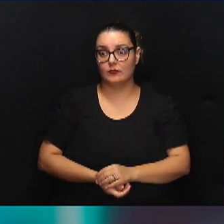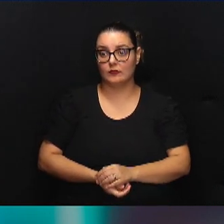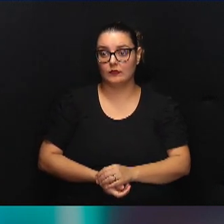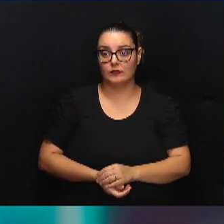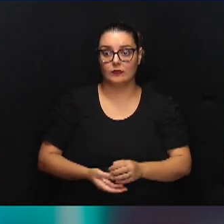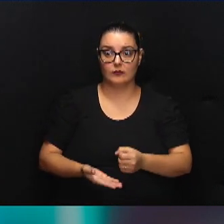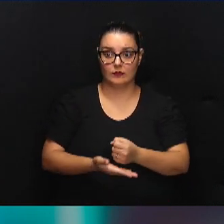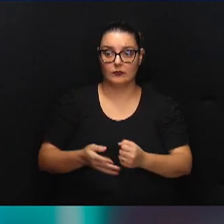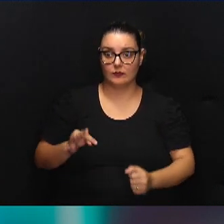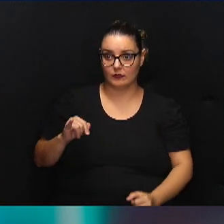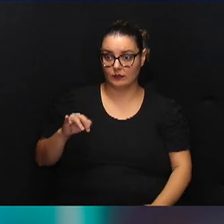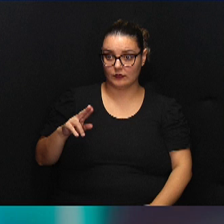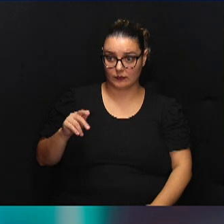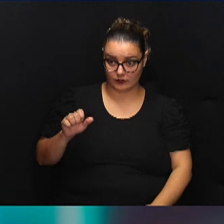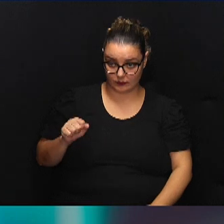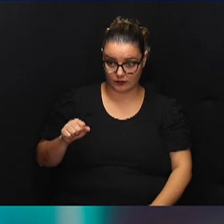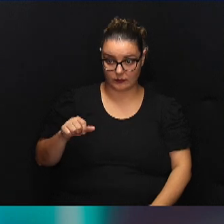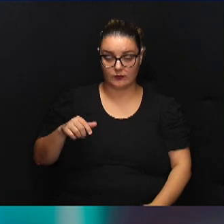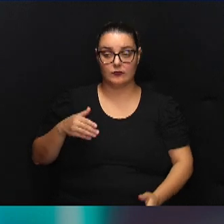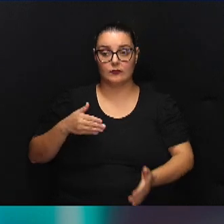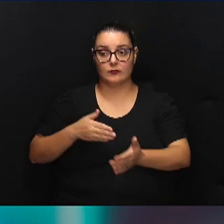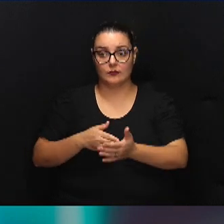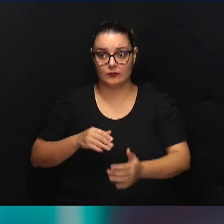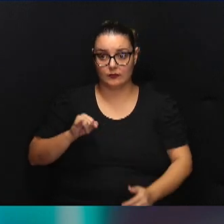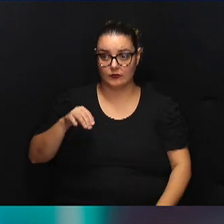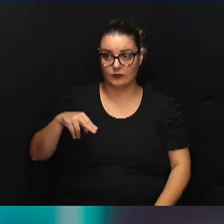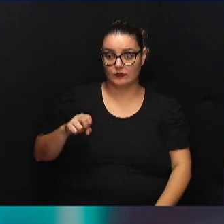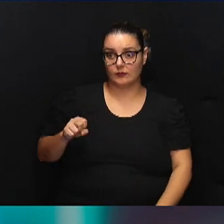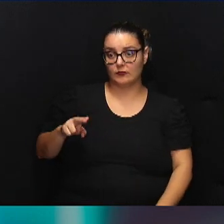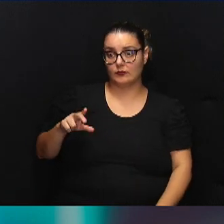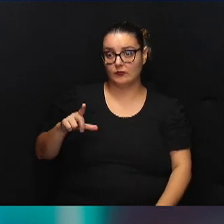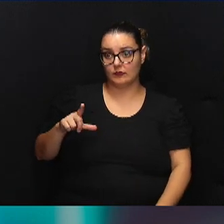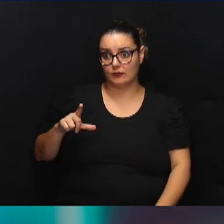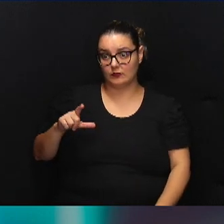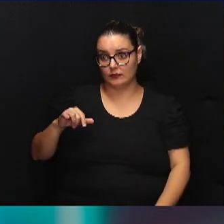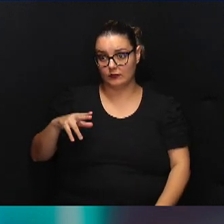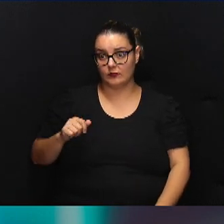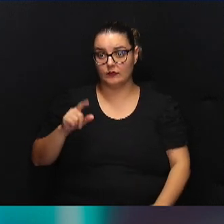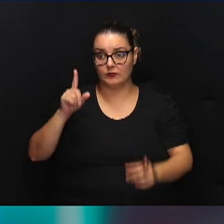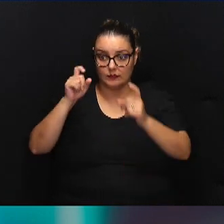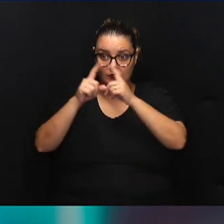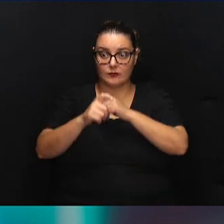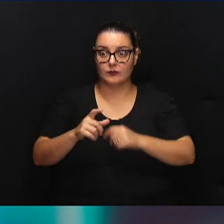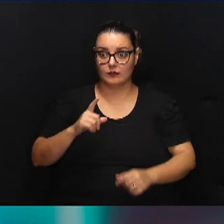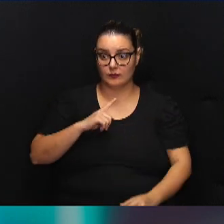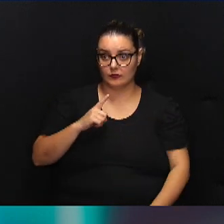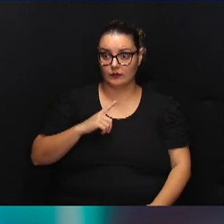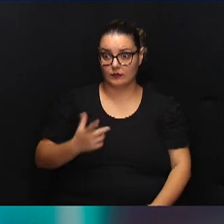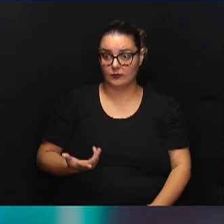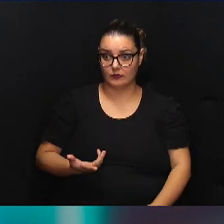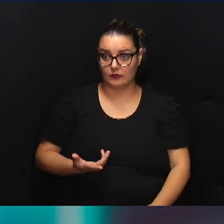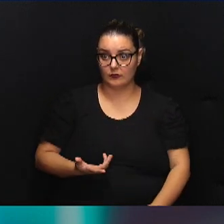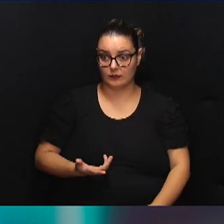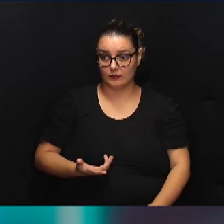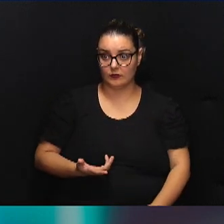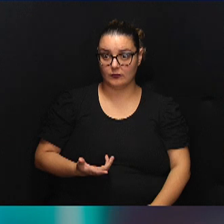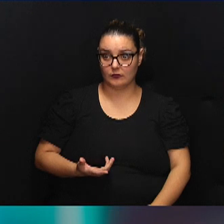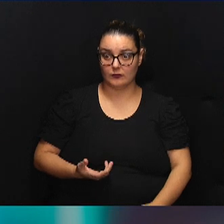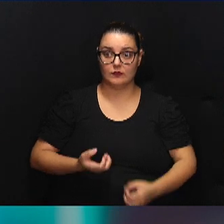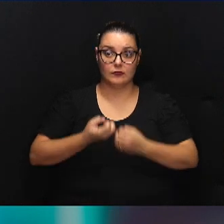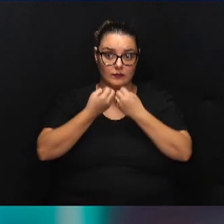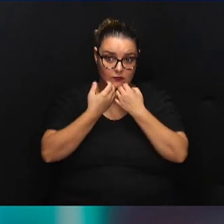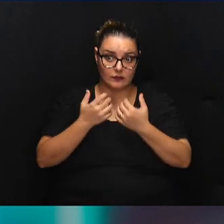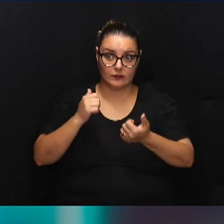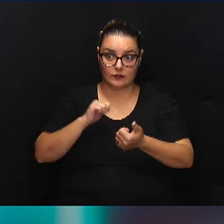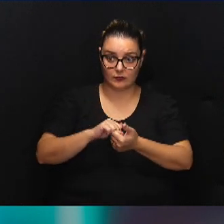Básico, tiras limitadas, insulina é muito difícil, né? A gente ter uma insulina de boa